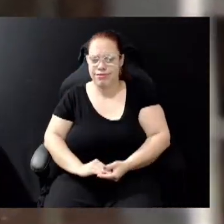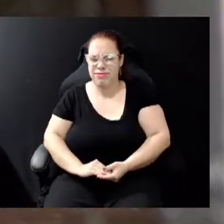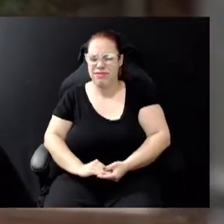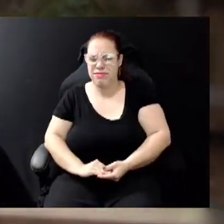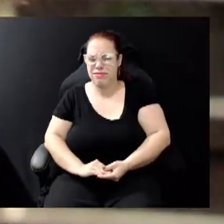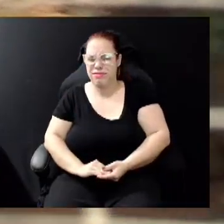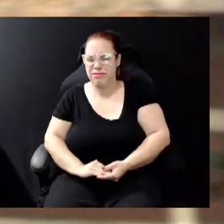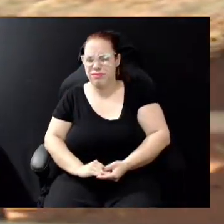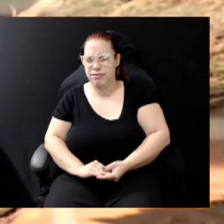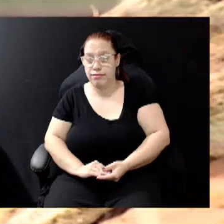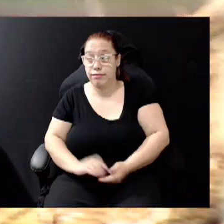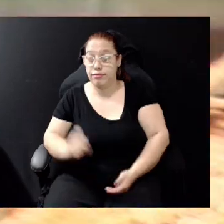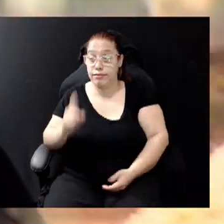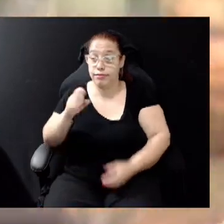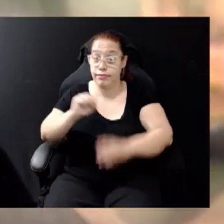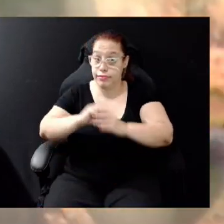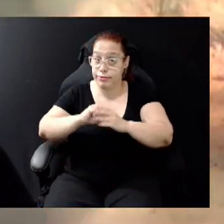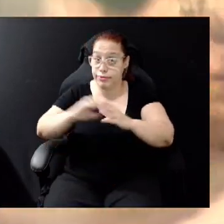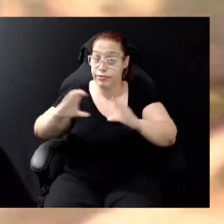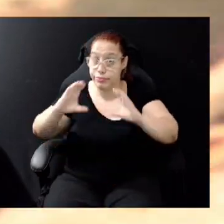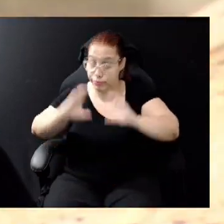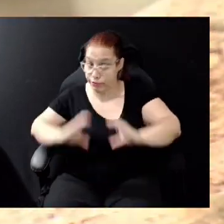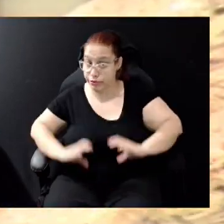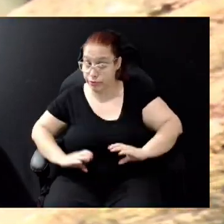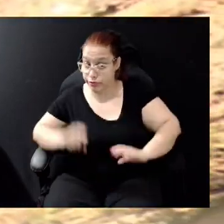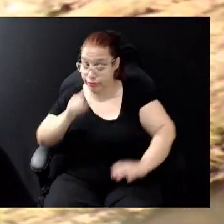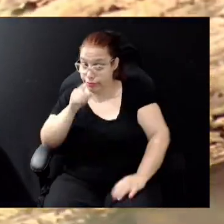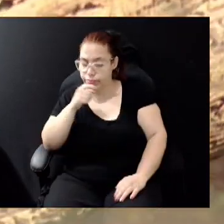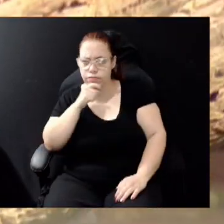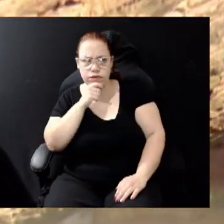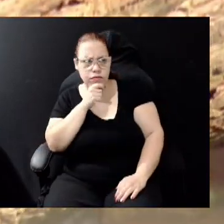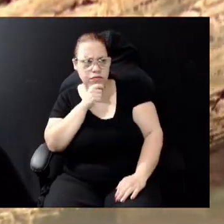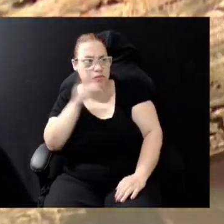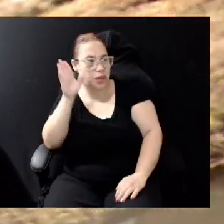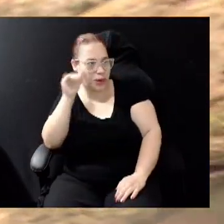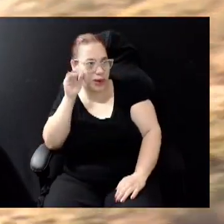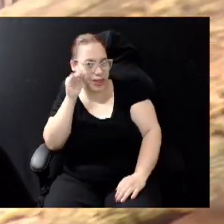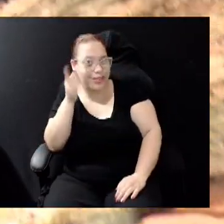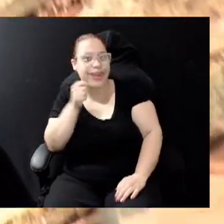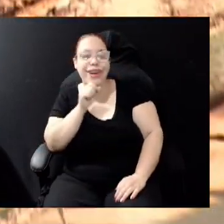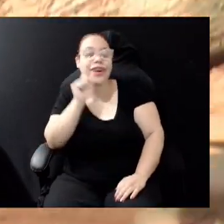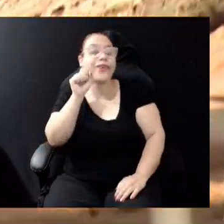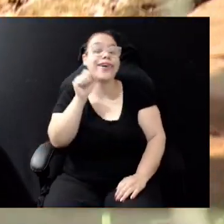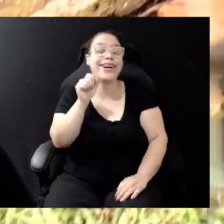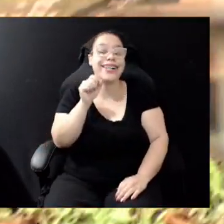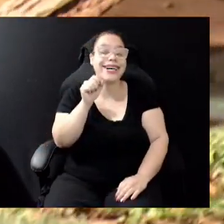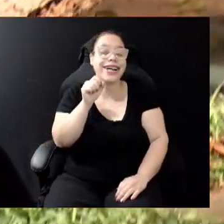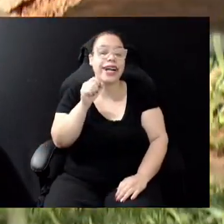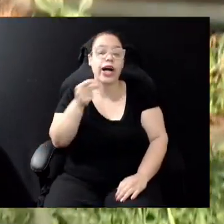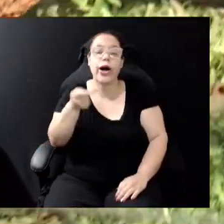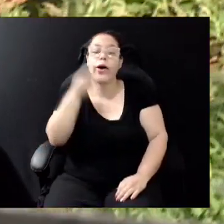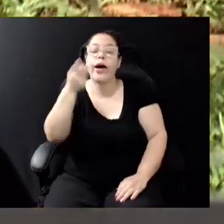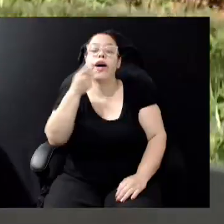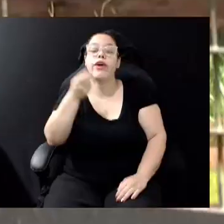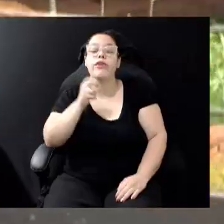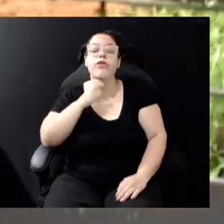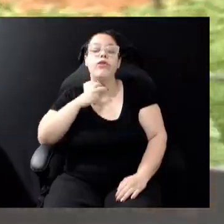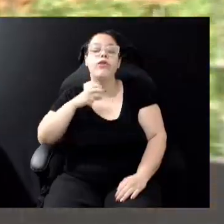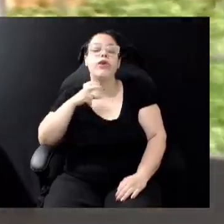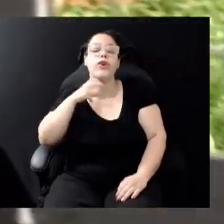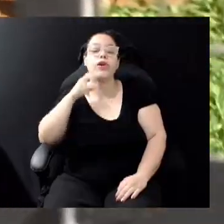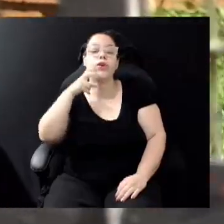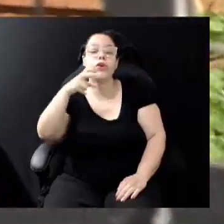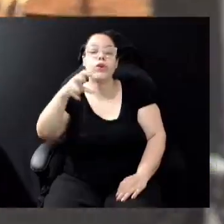Uma característica comportamental que o pessoal às vezes não conhece é a vocalização deles, né? A onça ela faz o